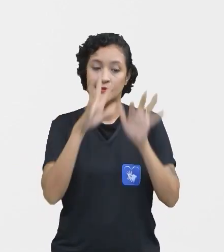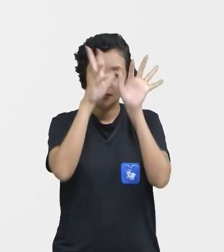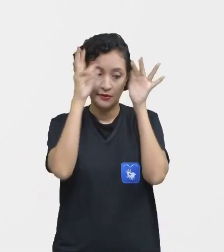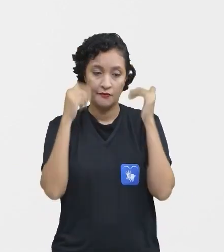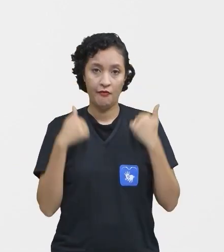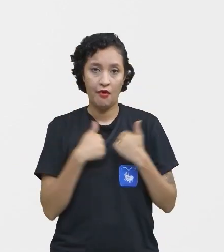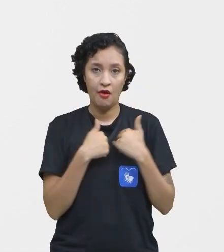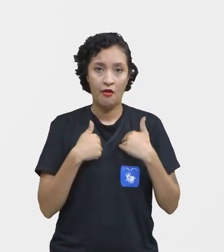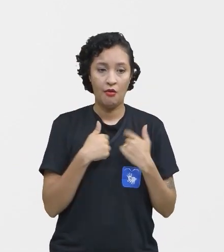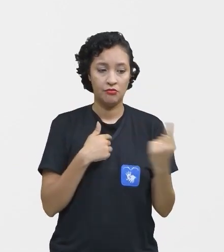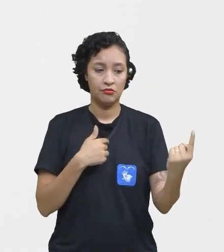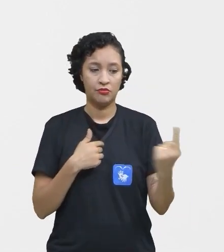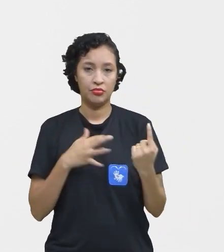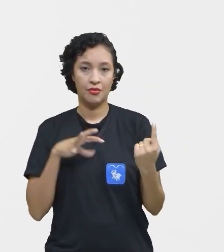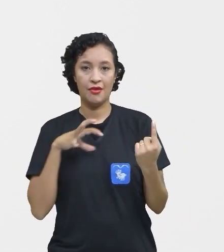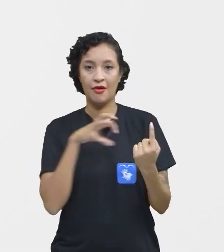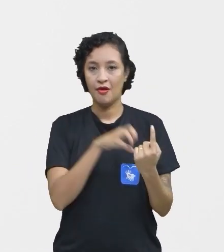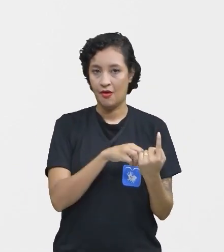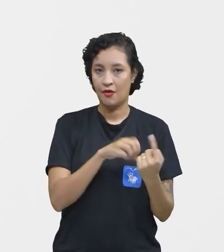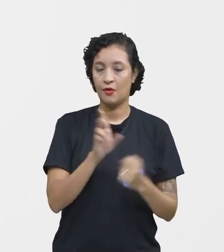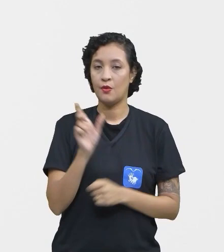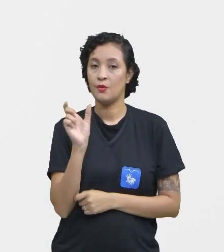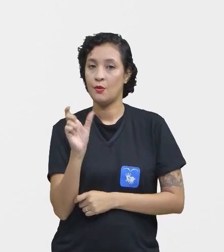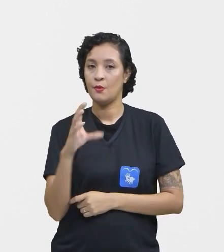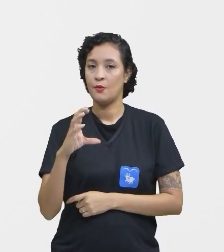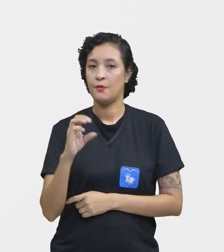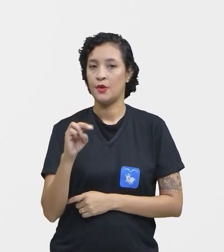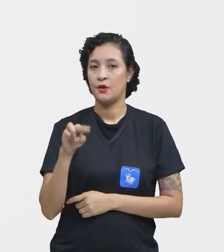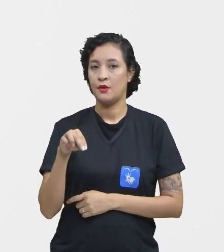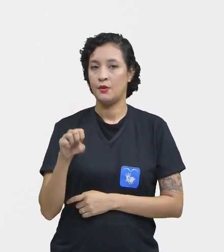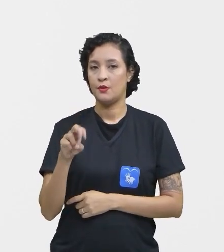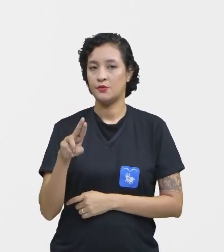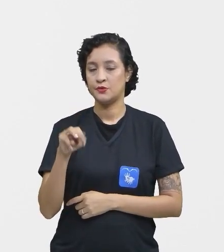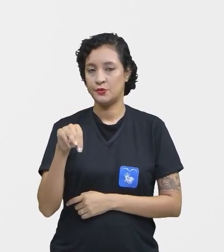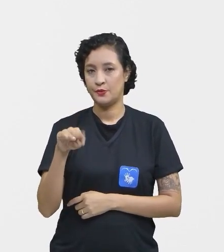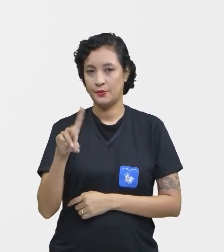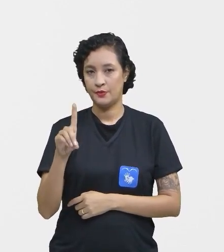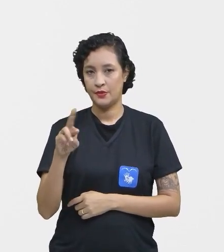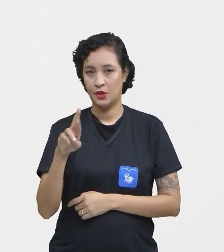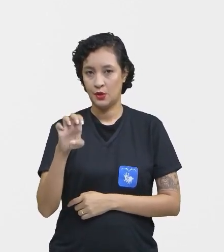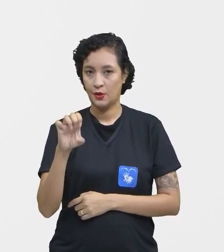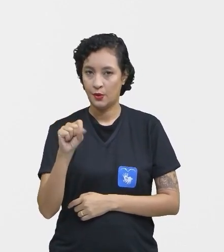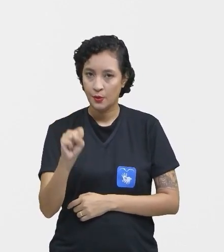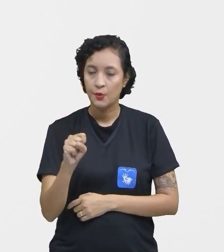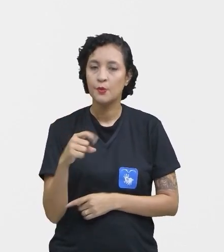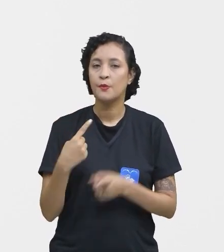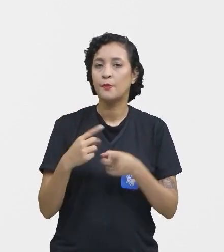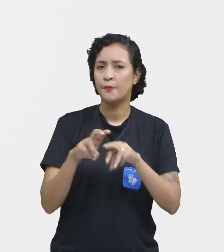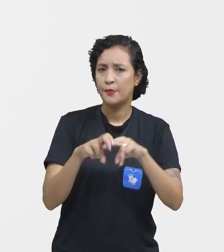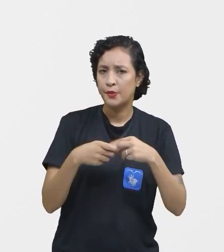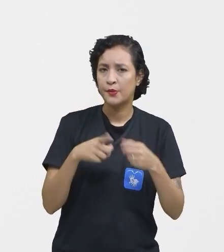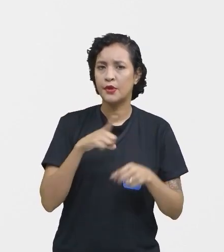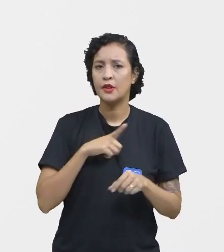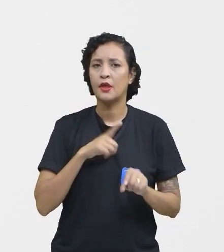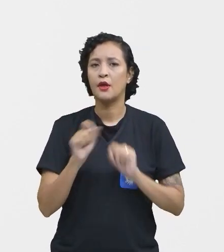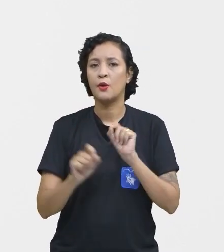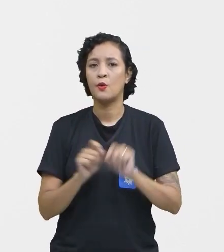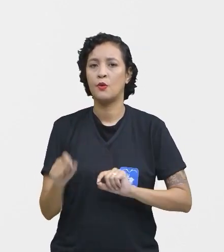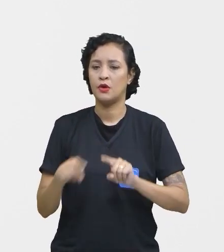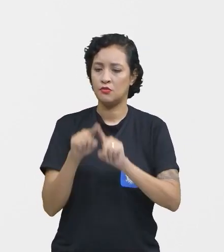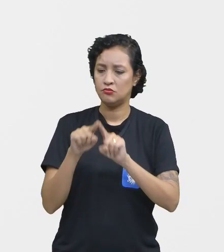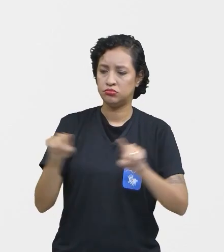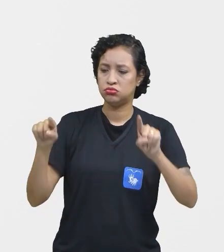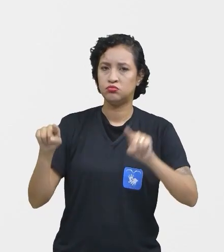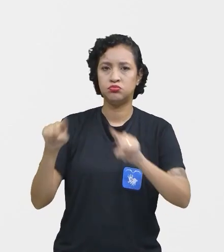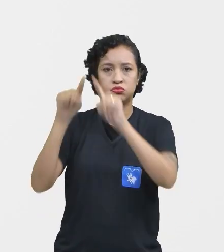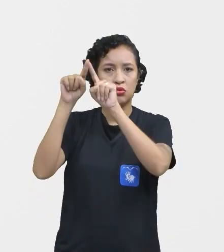alguns animais consumidores comam outros, por isso existe o topo da cadeia alimentar. O leão é um exemplo